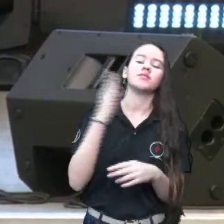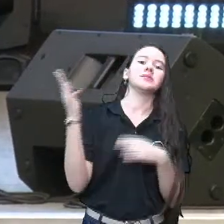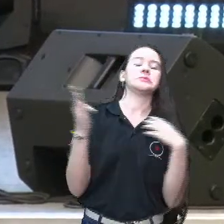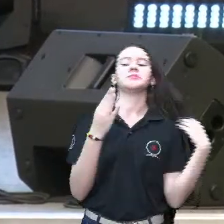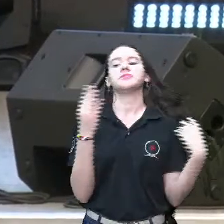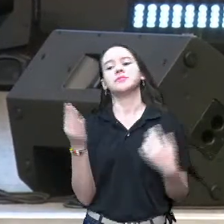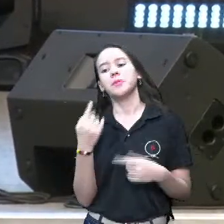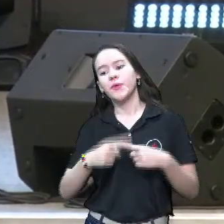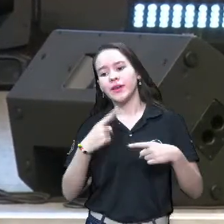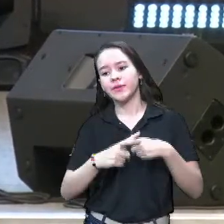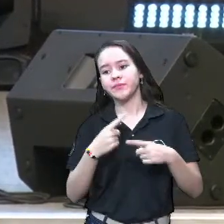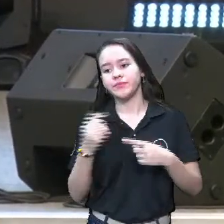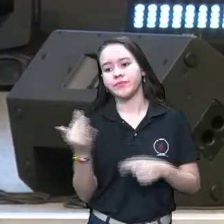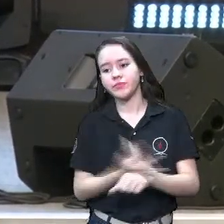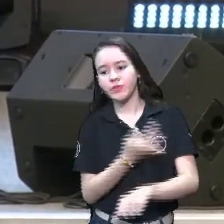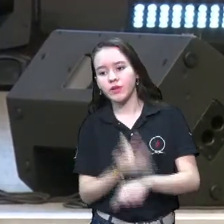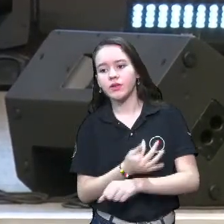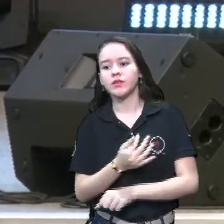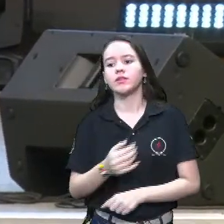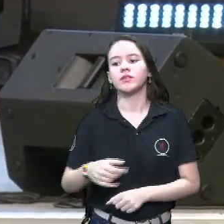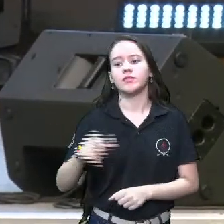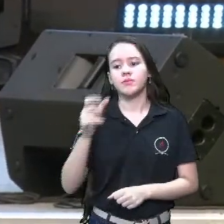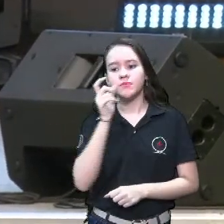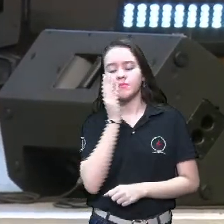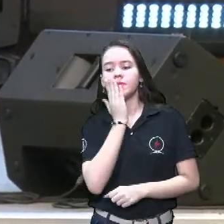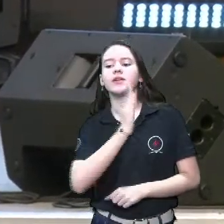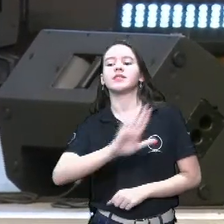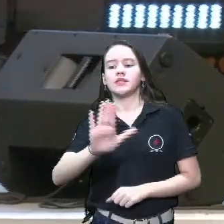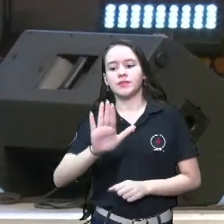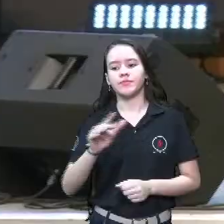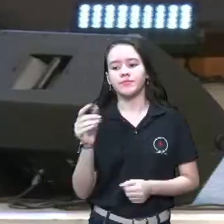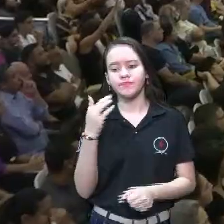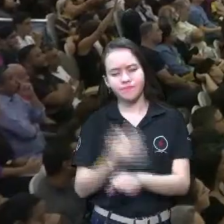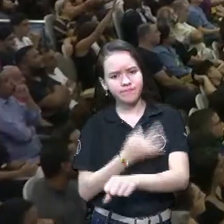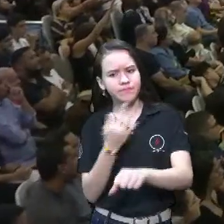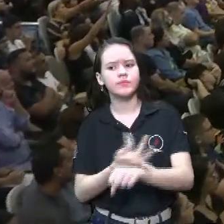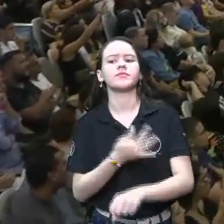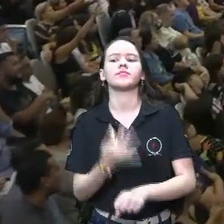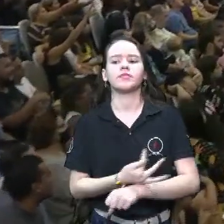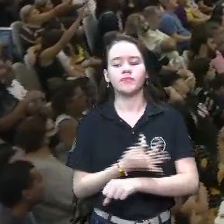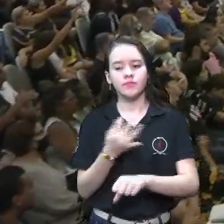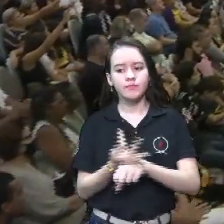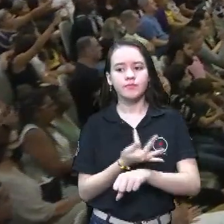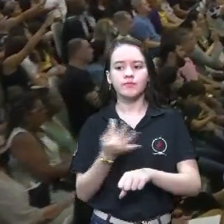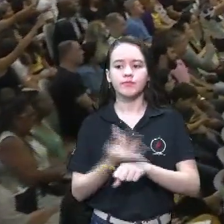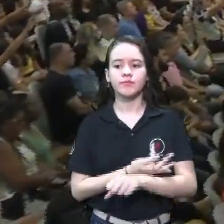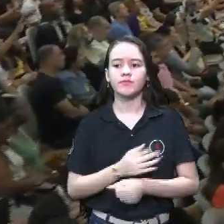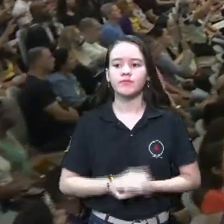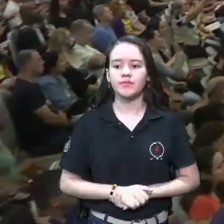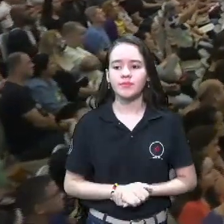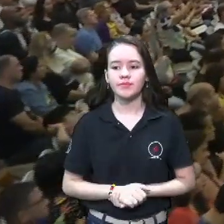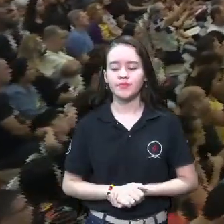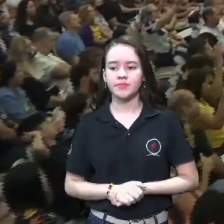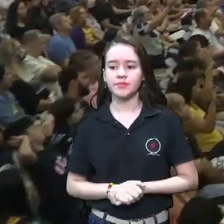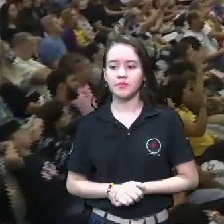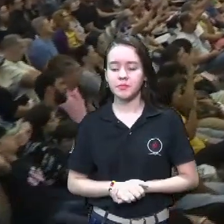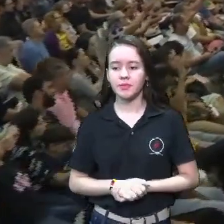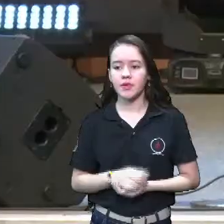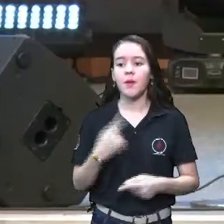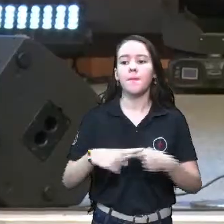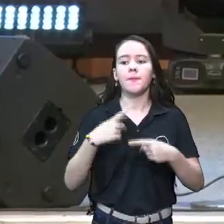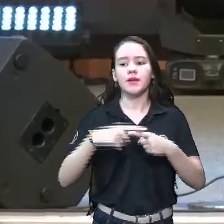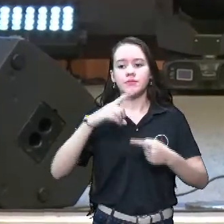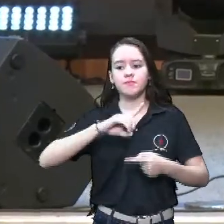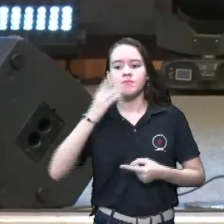está debaixo de uma palavra. Debaixo de uma palavra você aguenta, você suporta, você não se rasga, porque debaixo de uma palavra